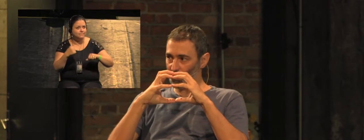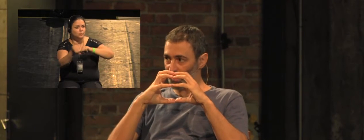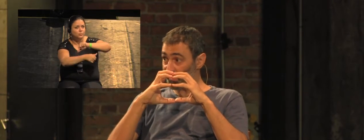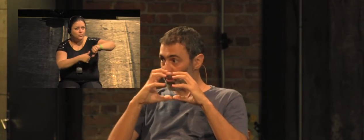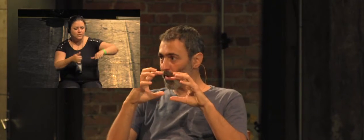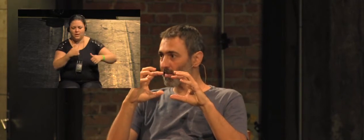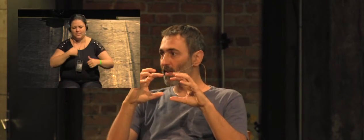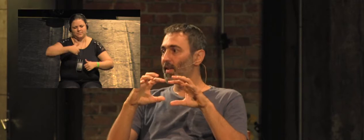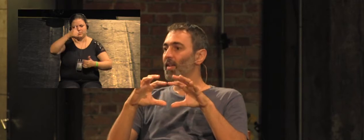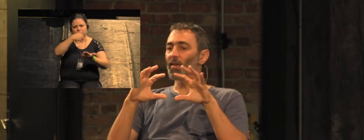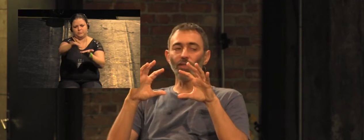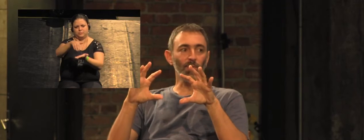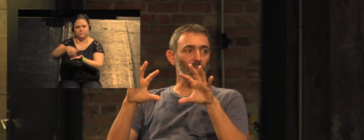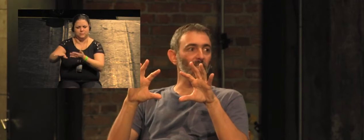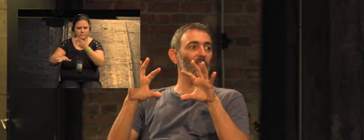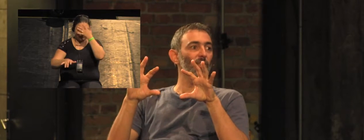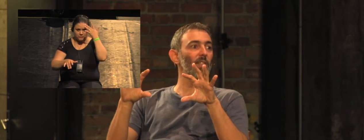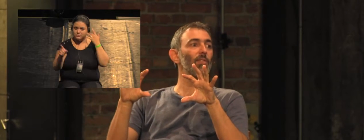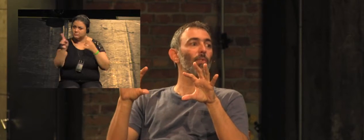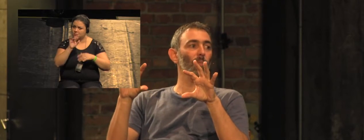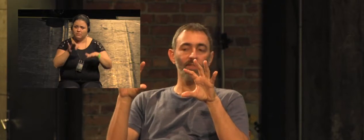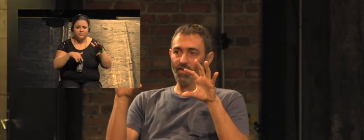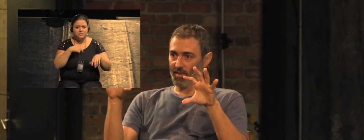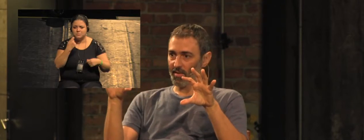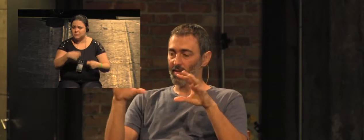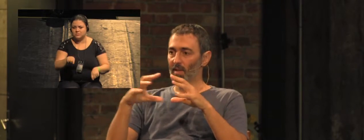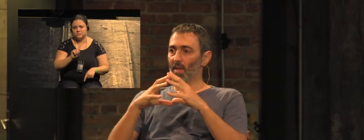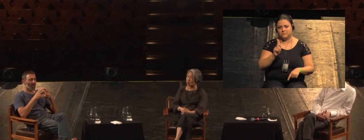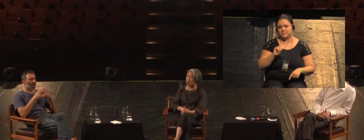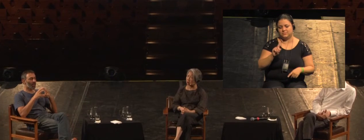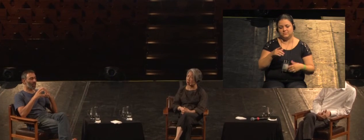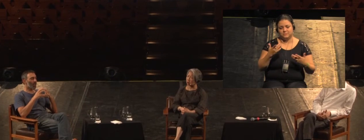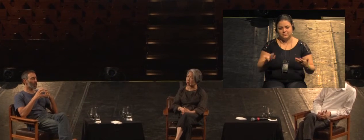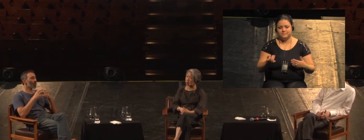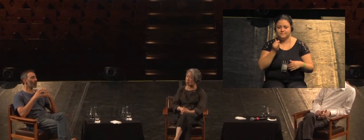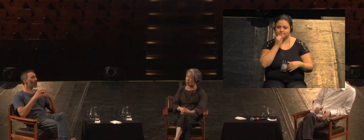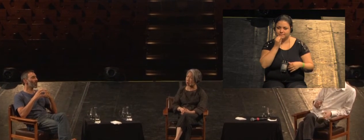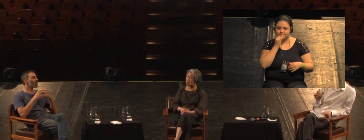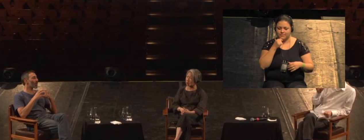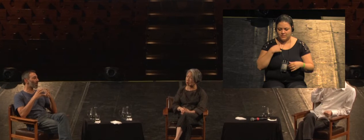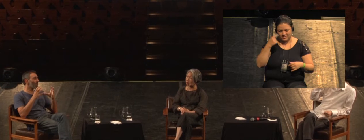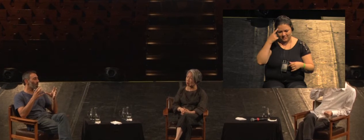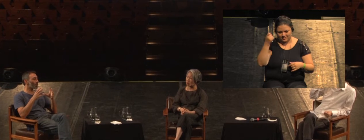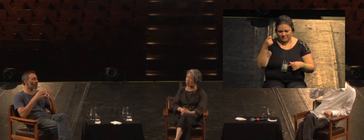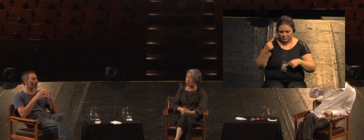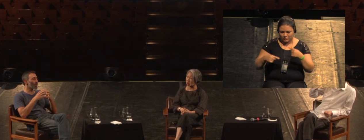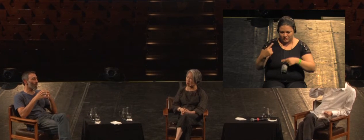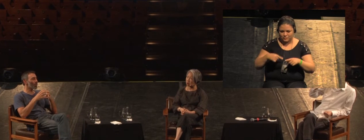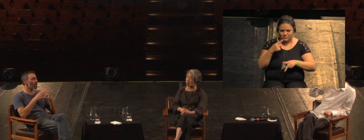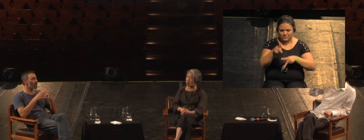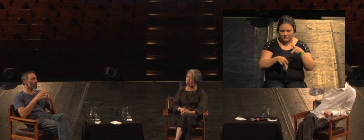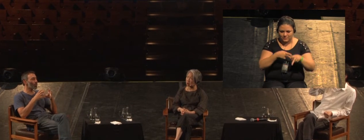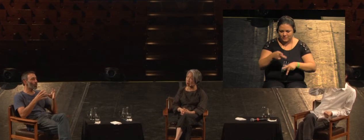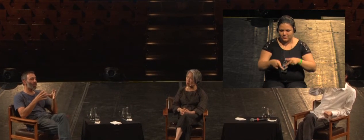duas questões e eu acho que precisam ser entendidas de forma distintas. É impossível para mim conceber